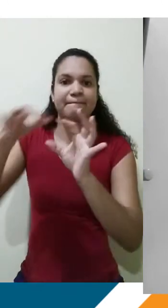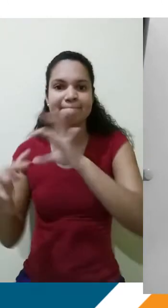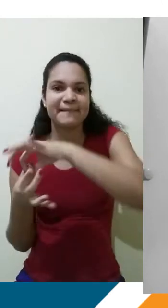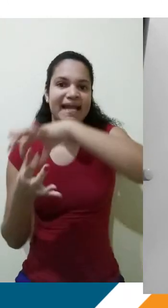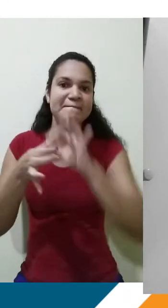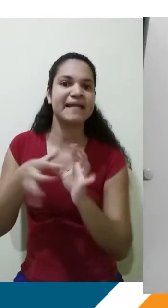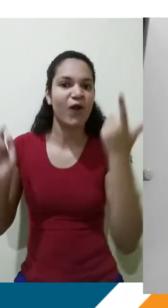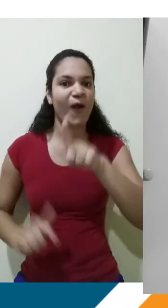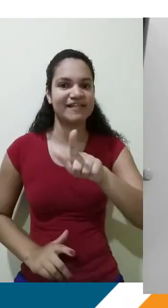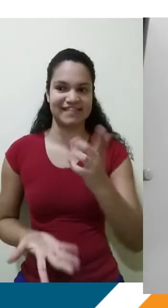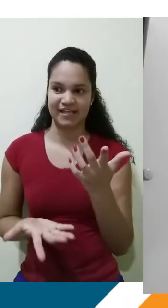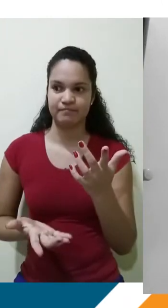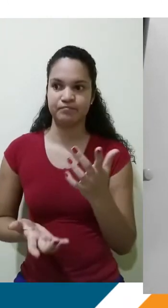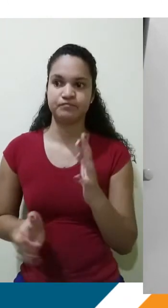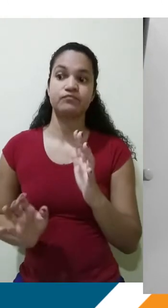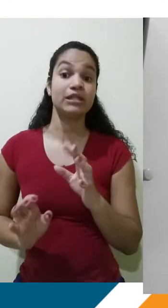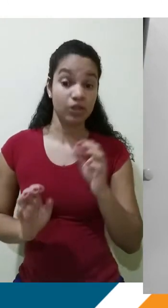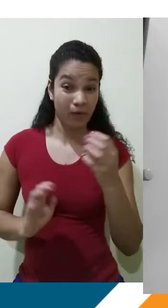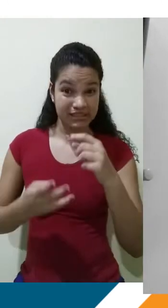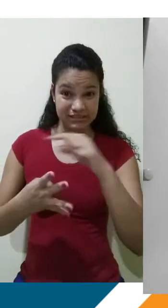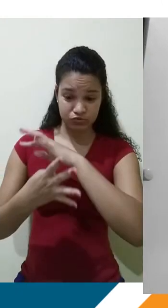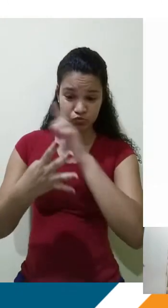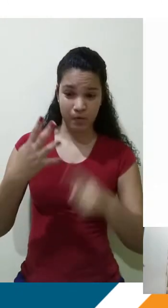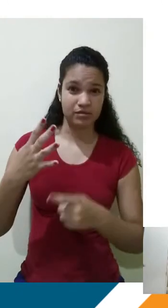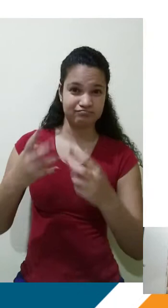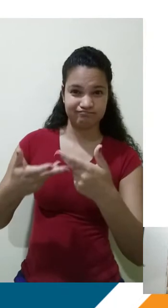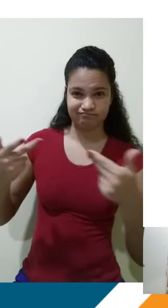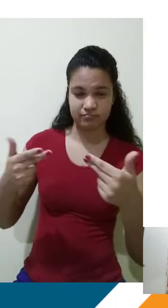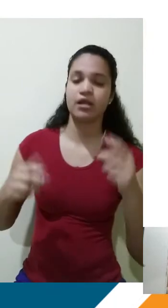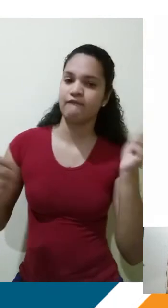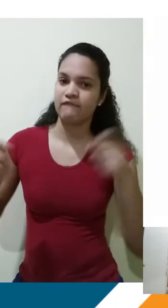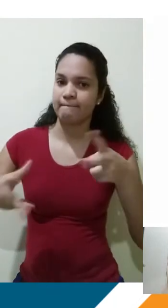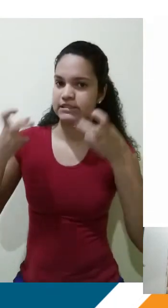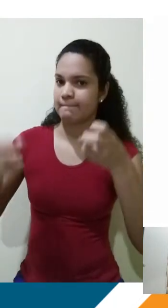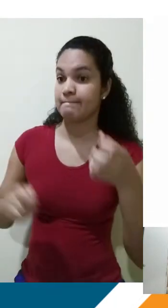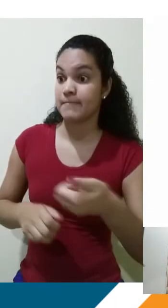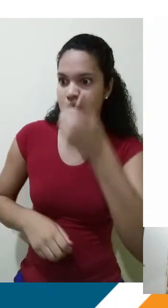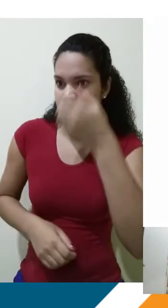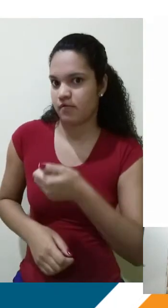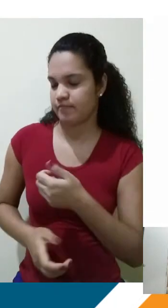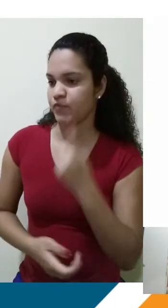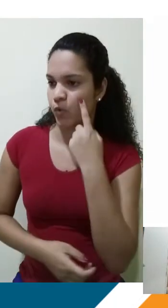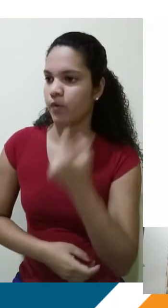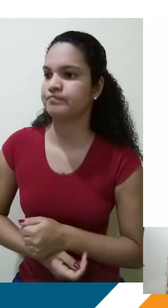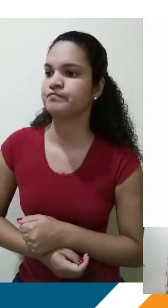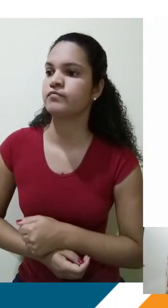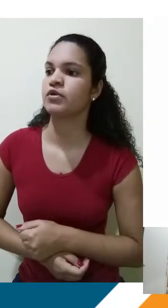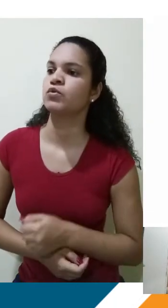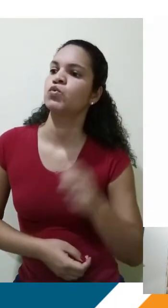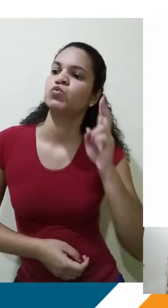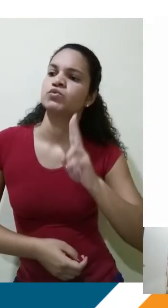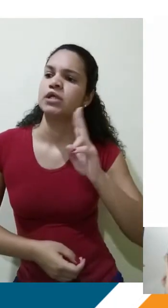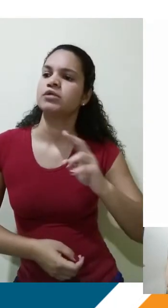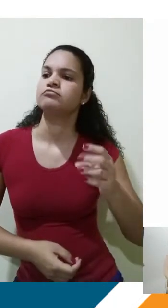Essas 4 coisinhas vão mudar tudo nesse texto. Vamos dar uma olhada. Utilizado originalmente durante a Primeira Guerra Mundial, quando